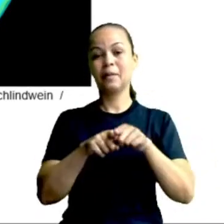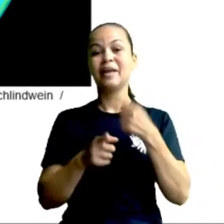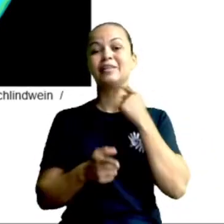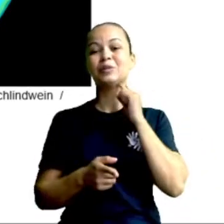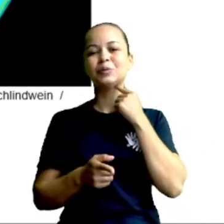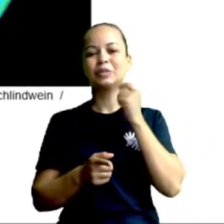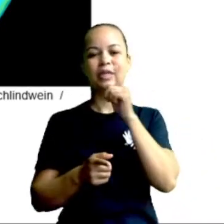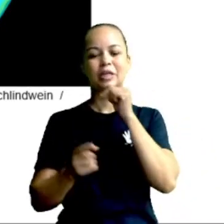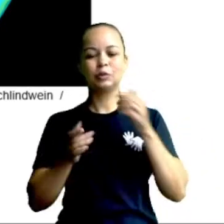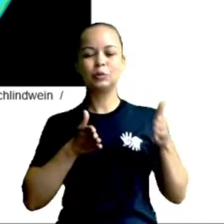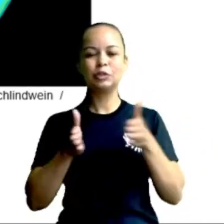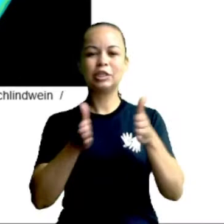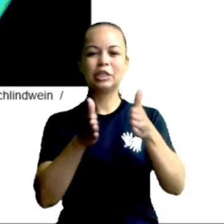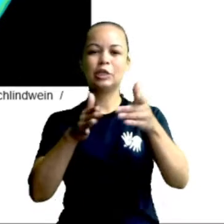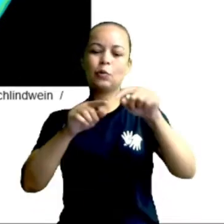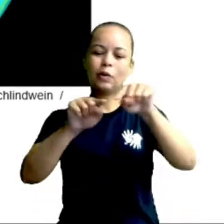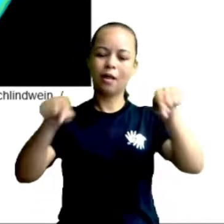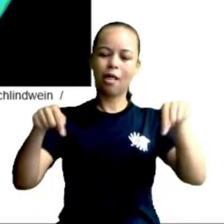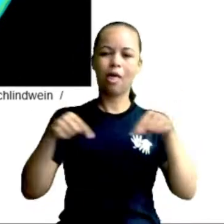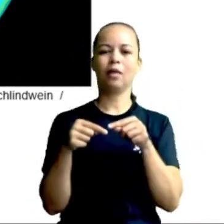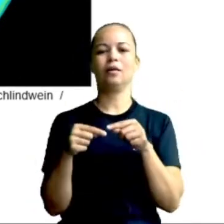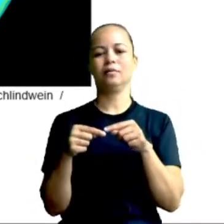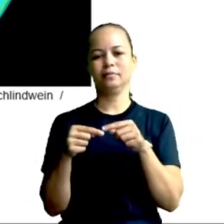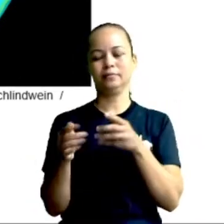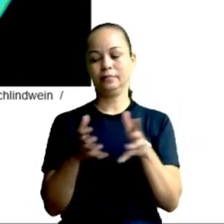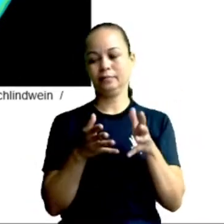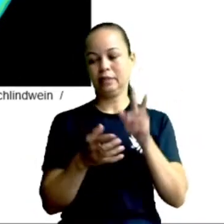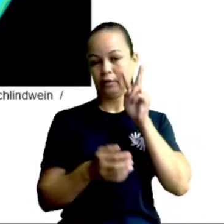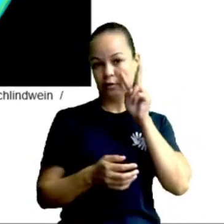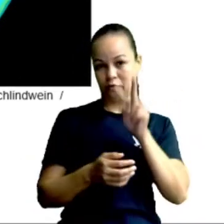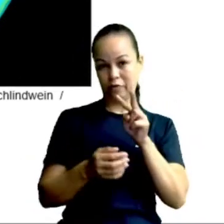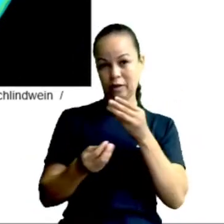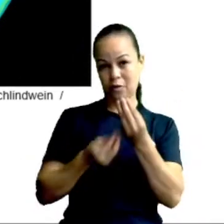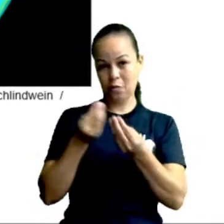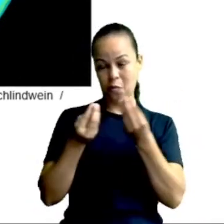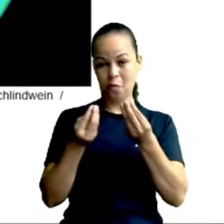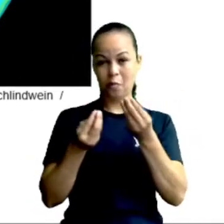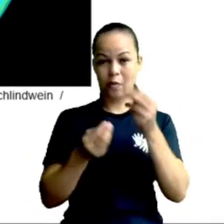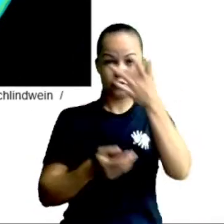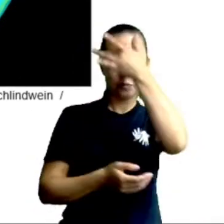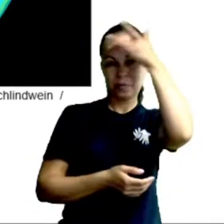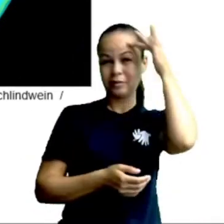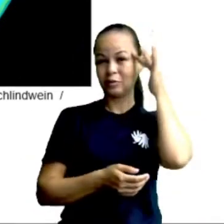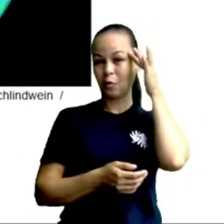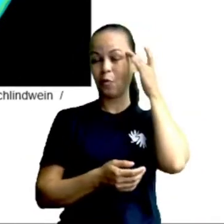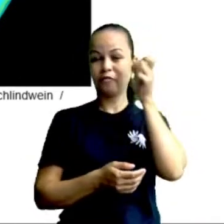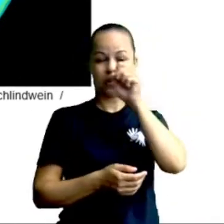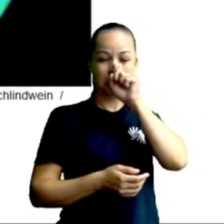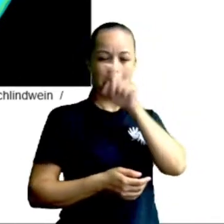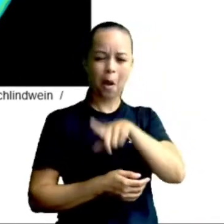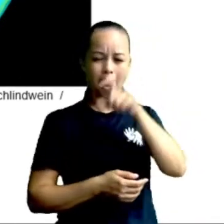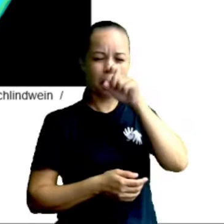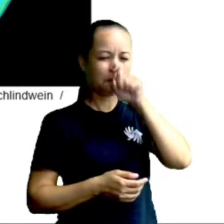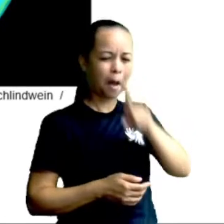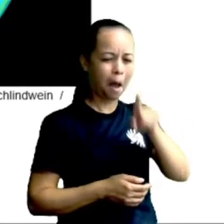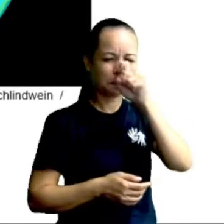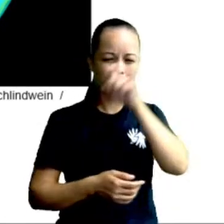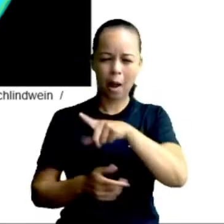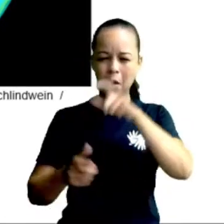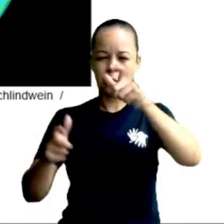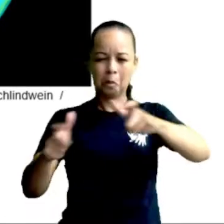imagem aí, gente, como as pessoas vêm poluindo, né? Como as pessoas vêm jogando